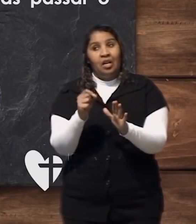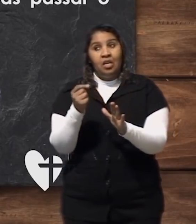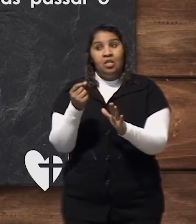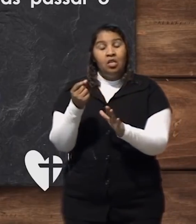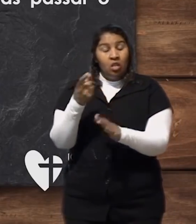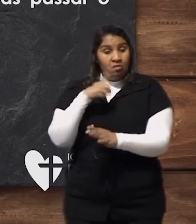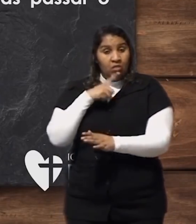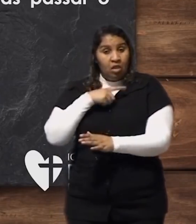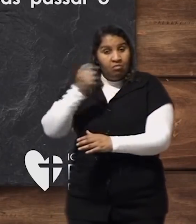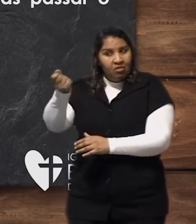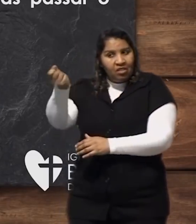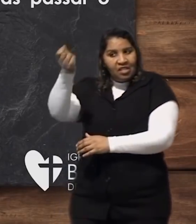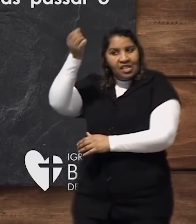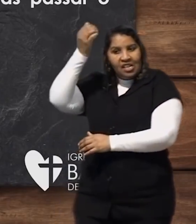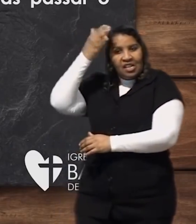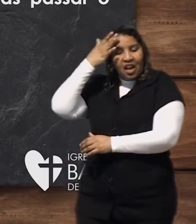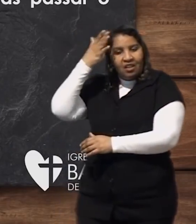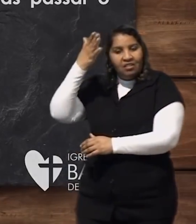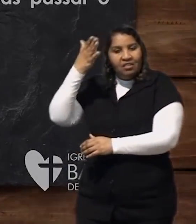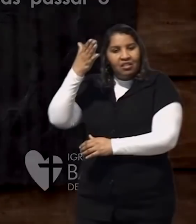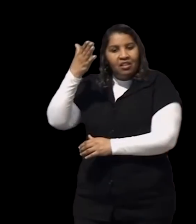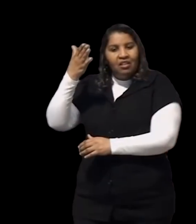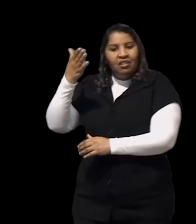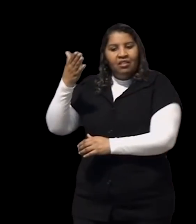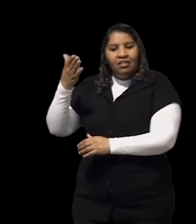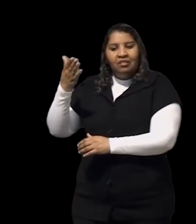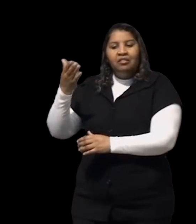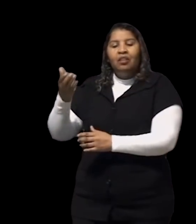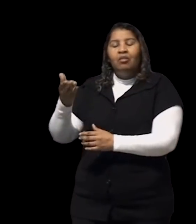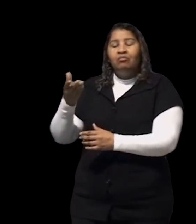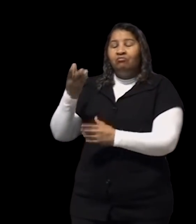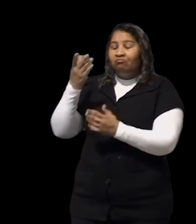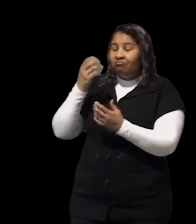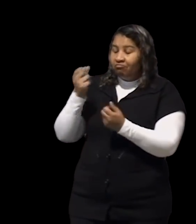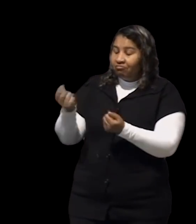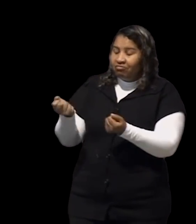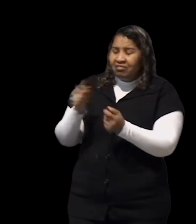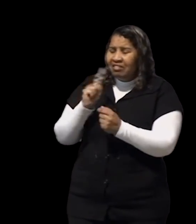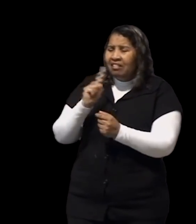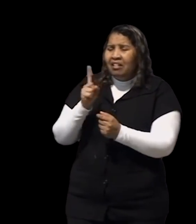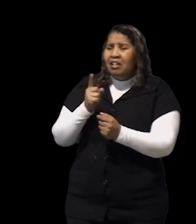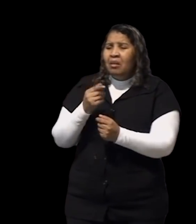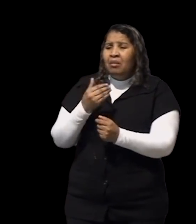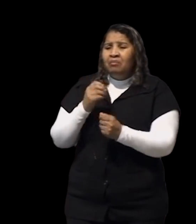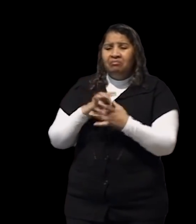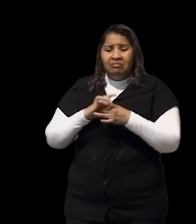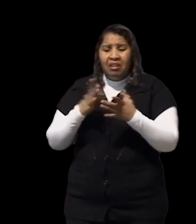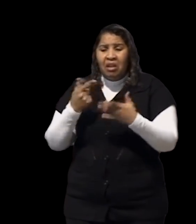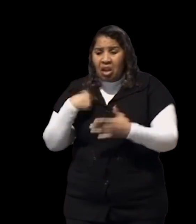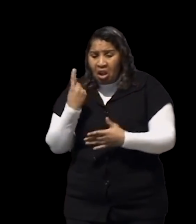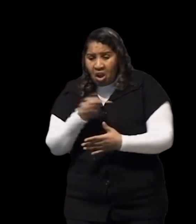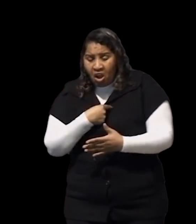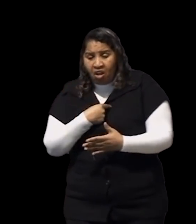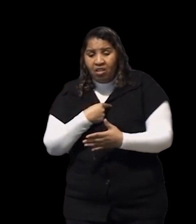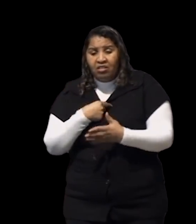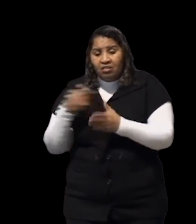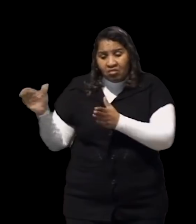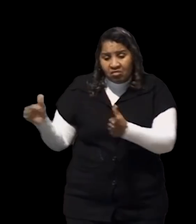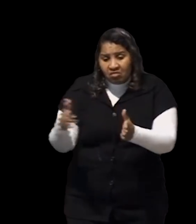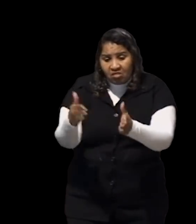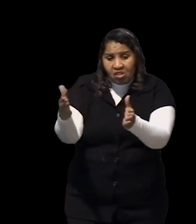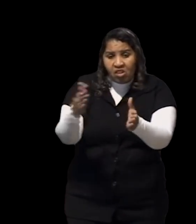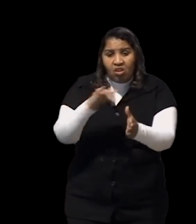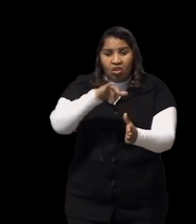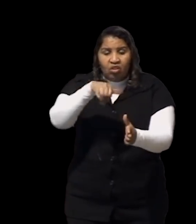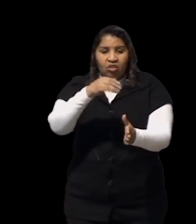terra em posição estou servos não nos faça a passar o Jordão e do pertençam nessa Olha que palavra interessante